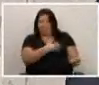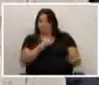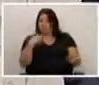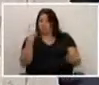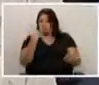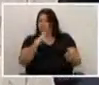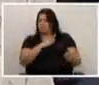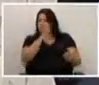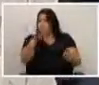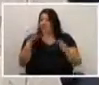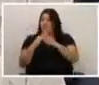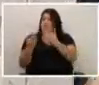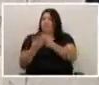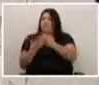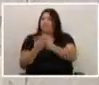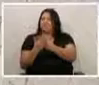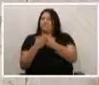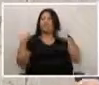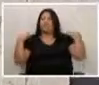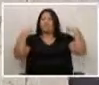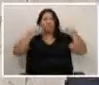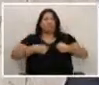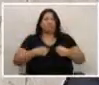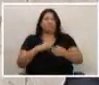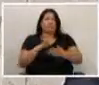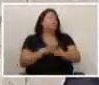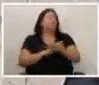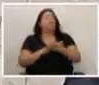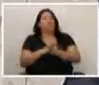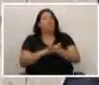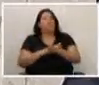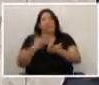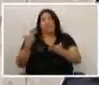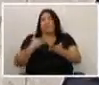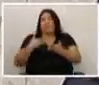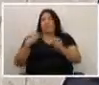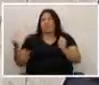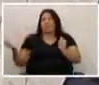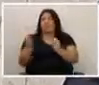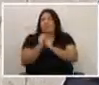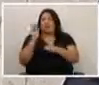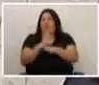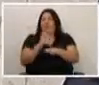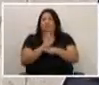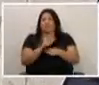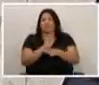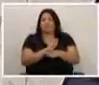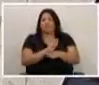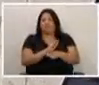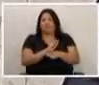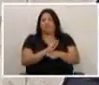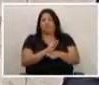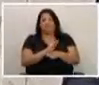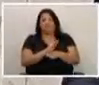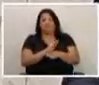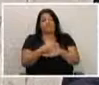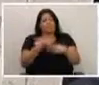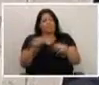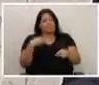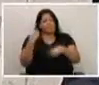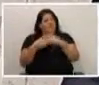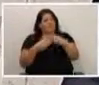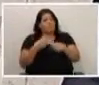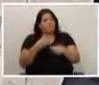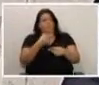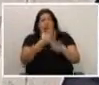Ele não levou material escolar, ele teve que pegar material escolar, inclusive dos amigos, para poder acompanhar na aula. Em determinado momento ele pediu